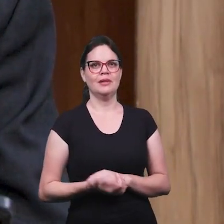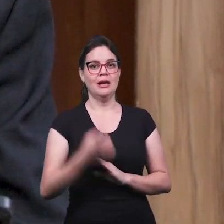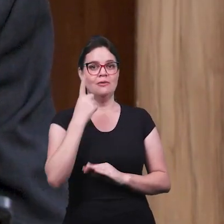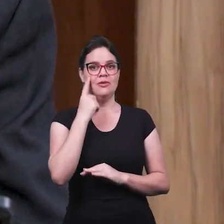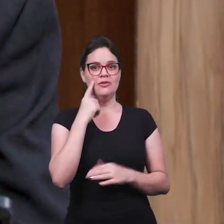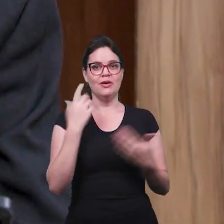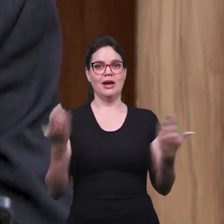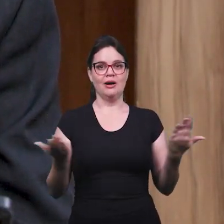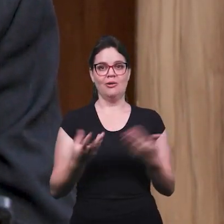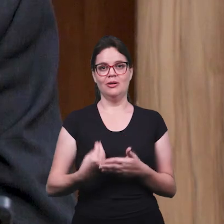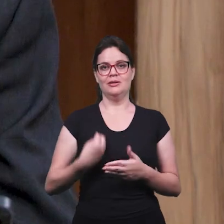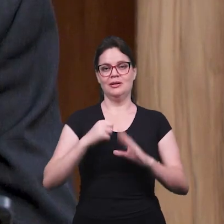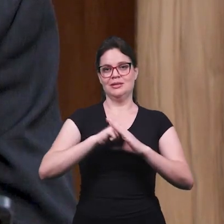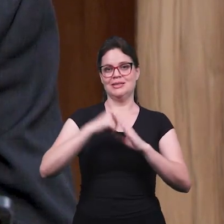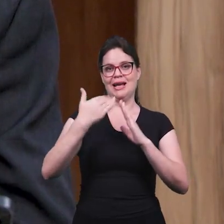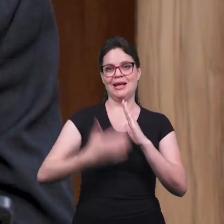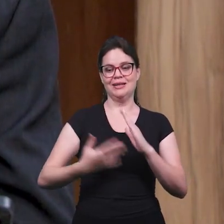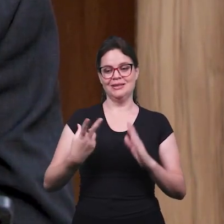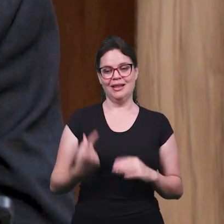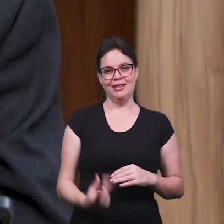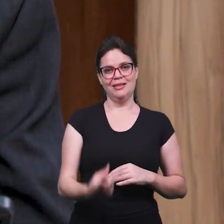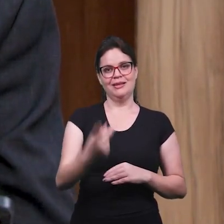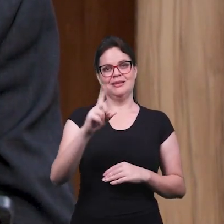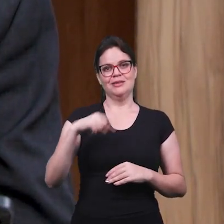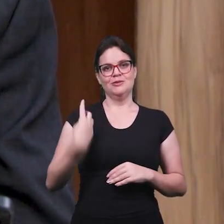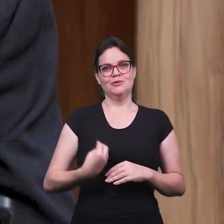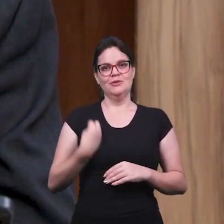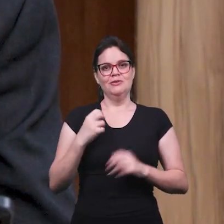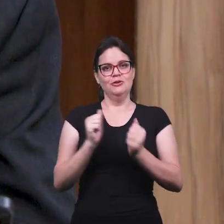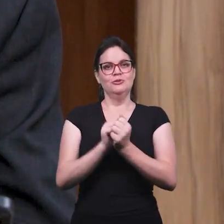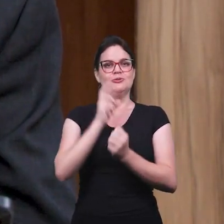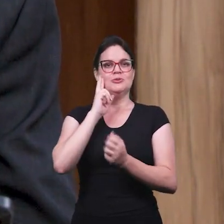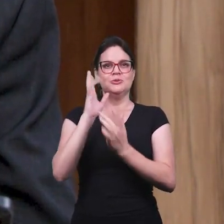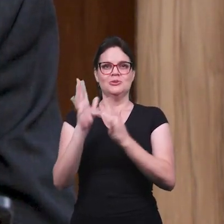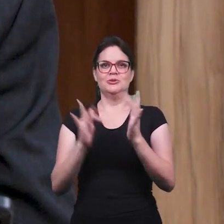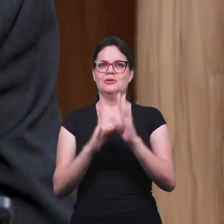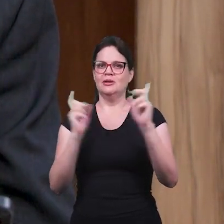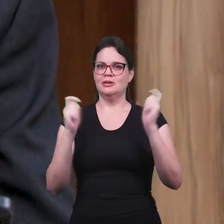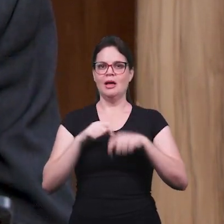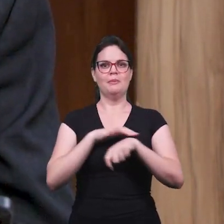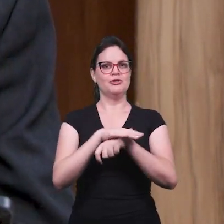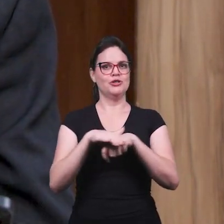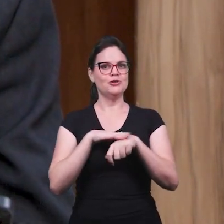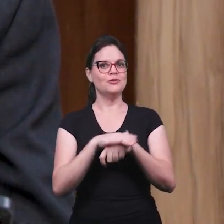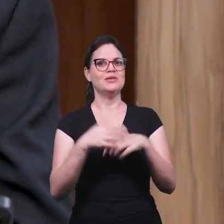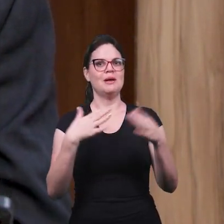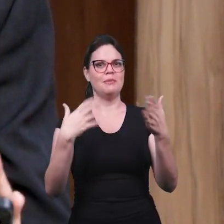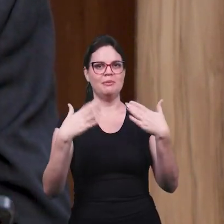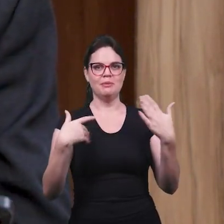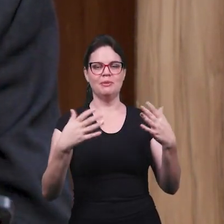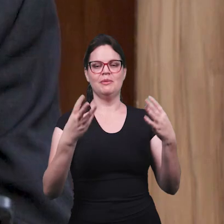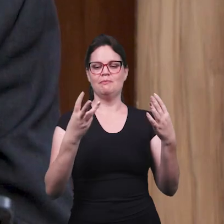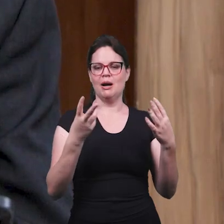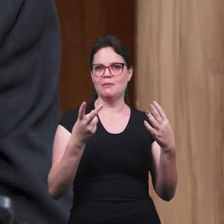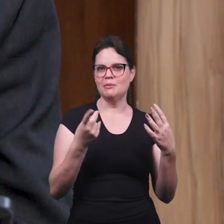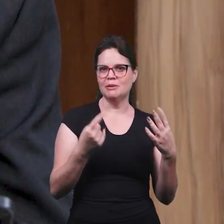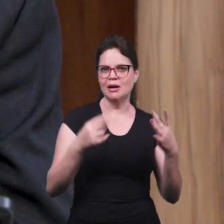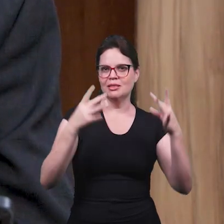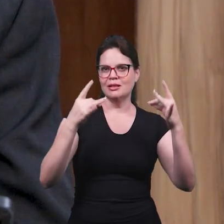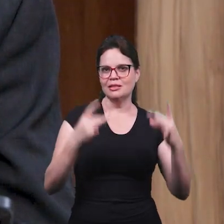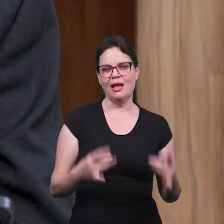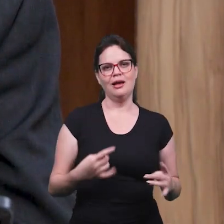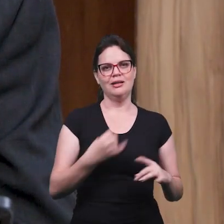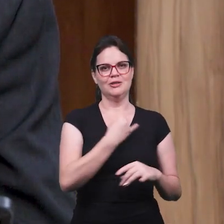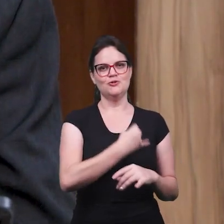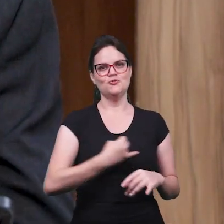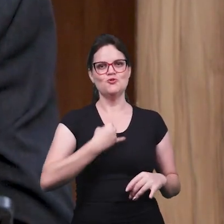viveremos, né, para sempre com o Senhor. Tantas coisas que poderíamos abordar, né, daquilo que o Senhor mostrou para João, mas o tempo